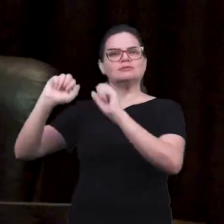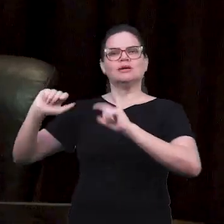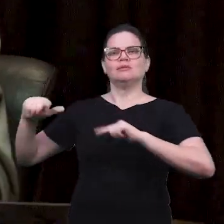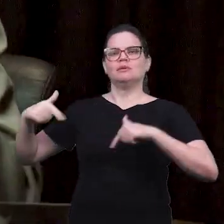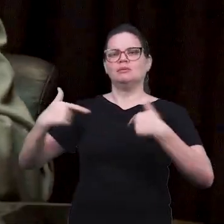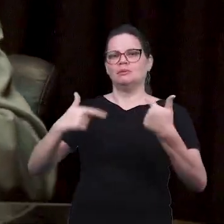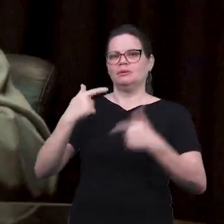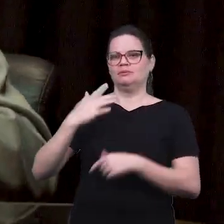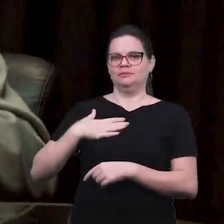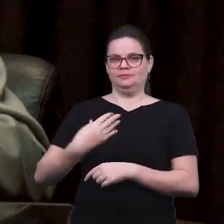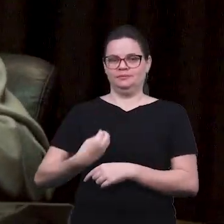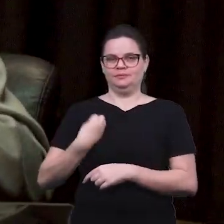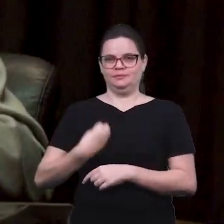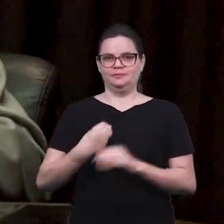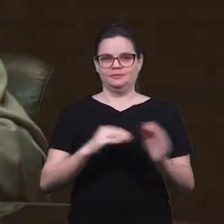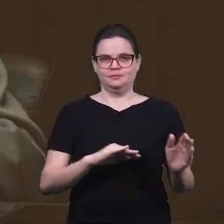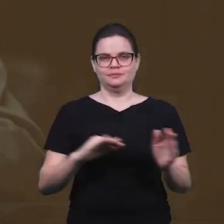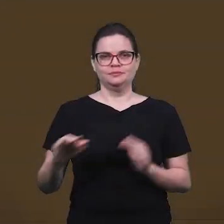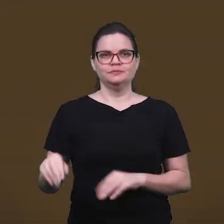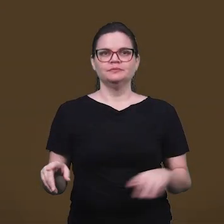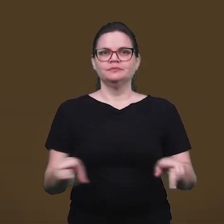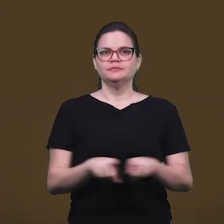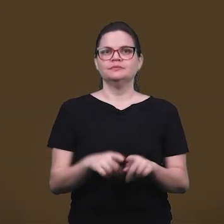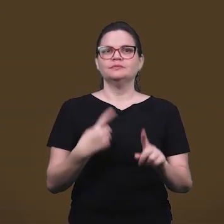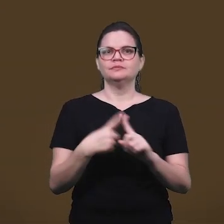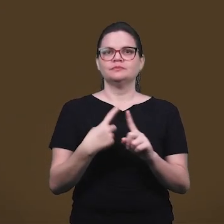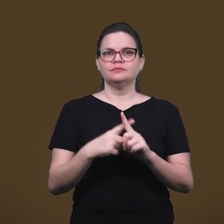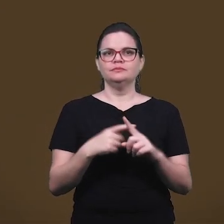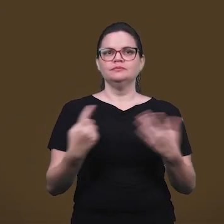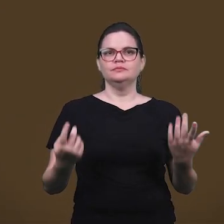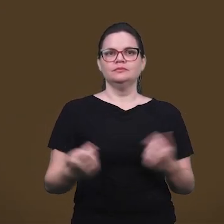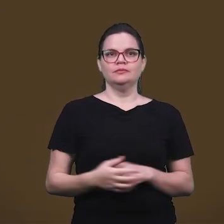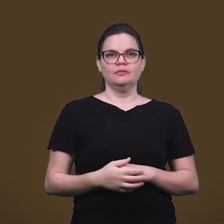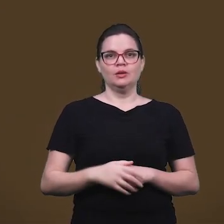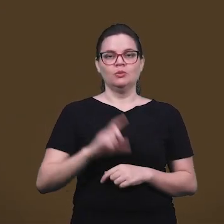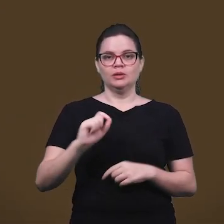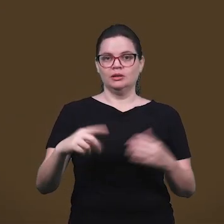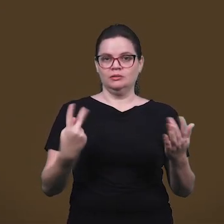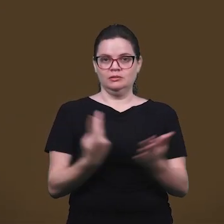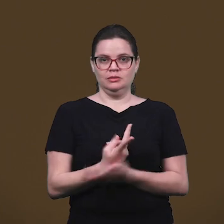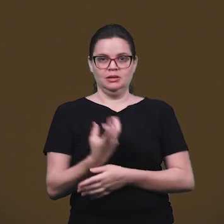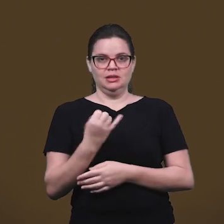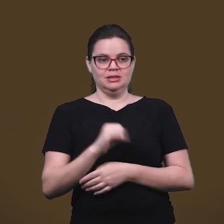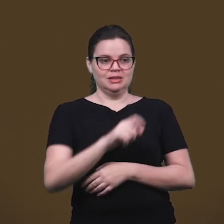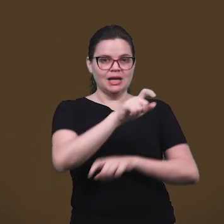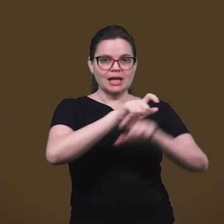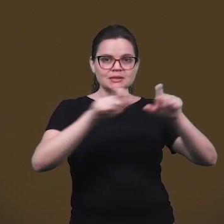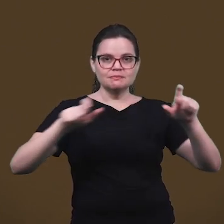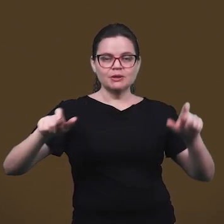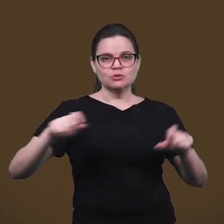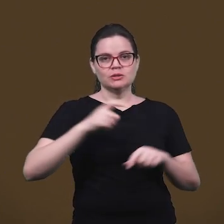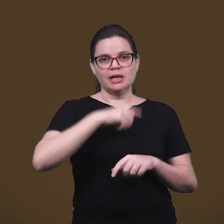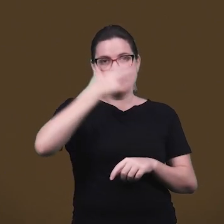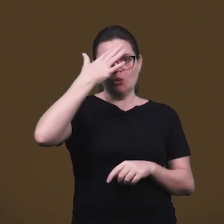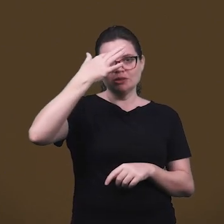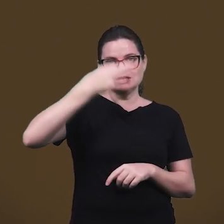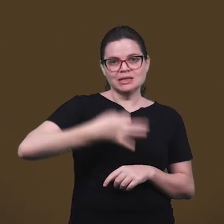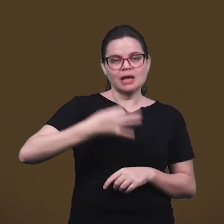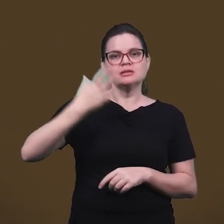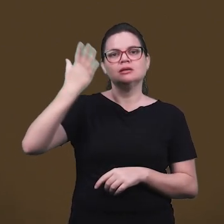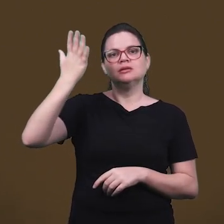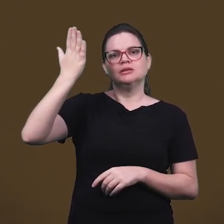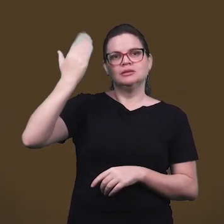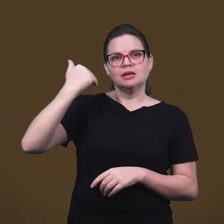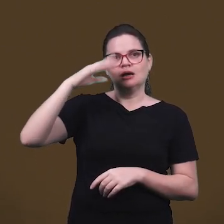você. Então, só concluindo aqui, porque é coisa agradável que alguém, por causa da consciência para com Deus,